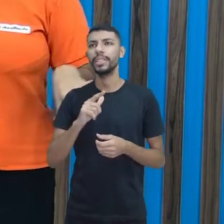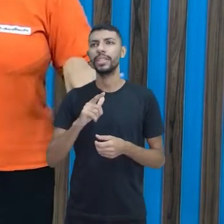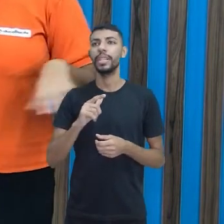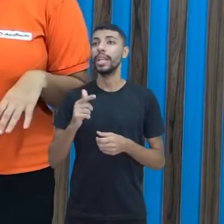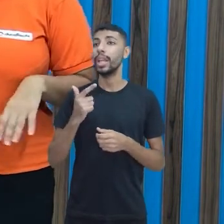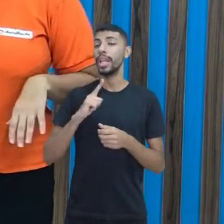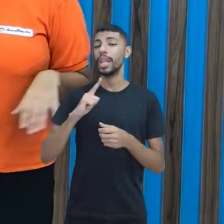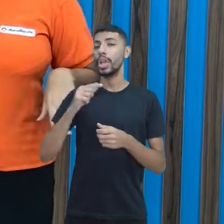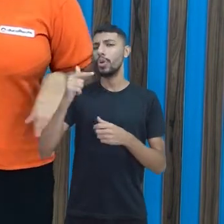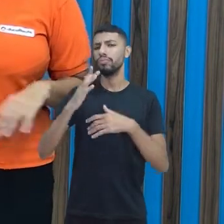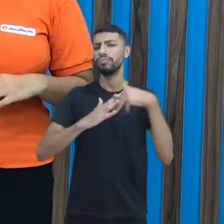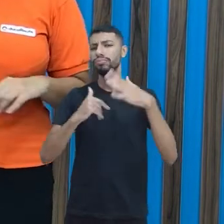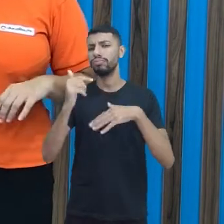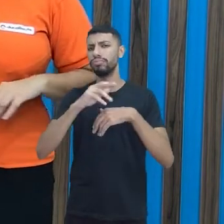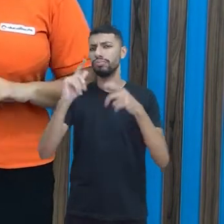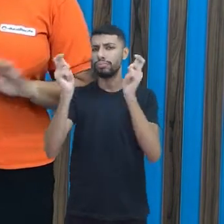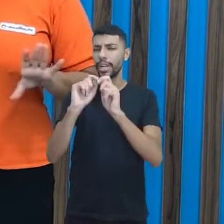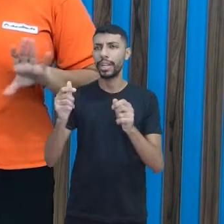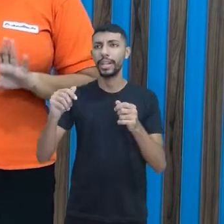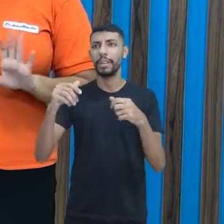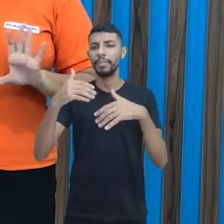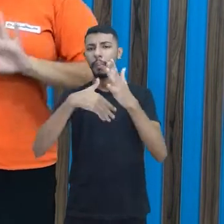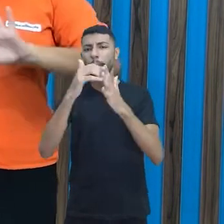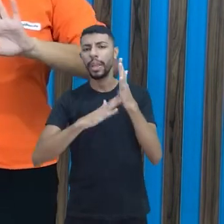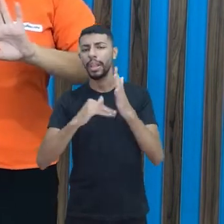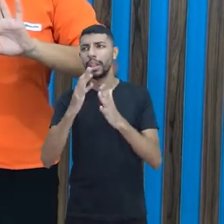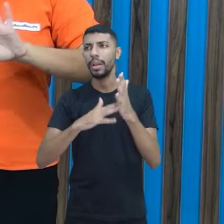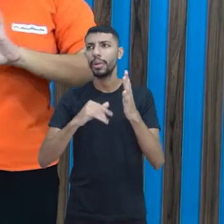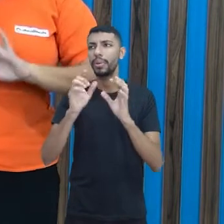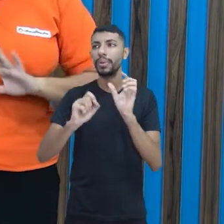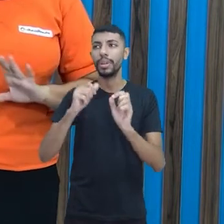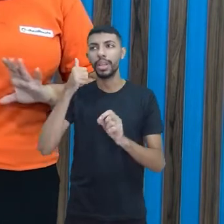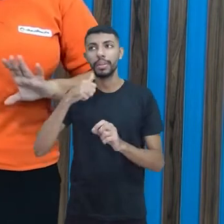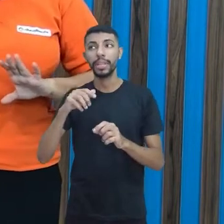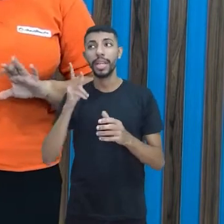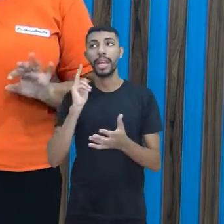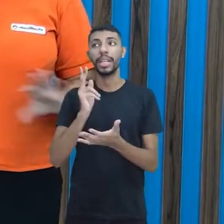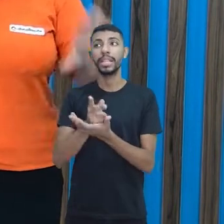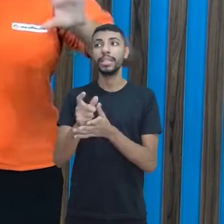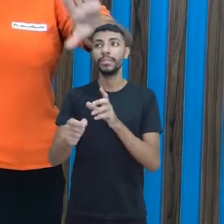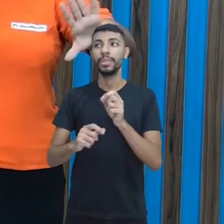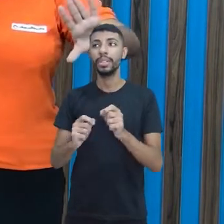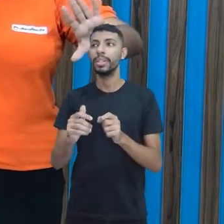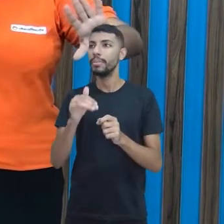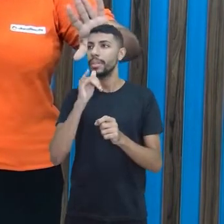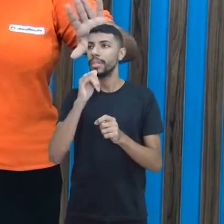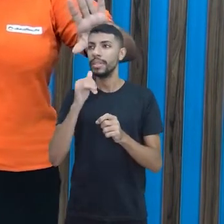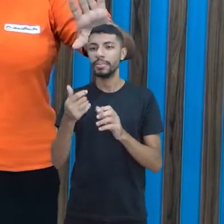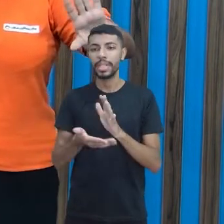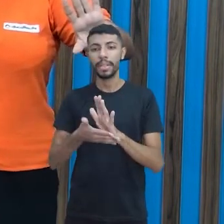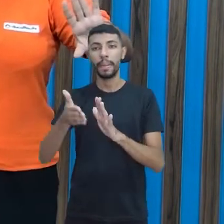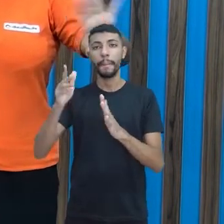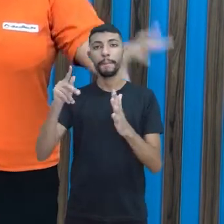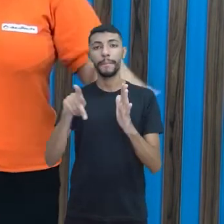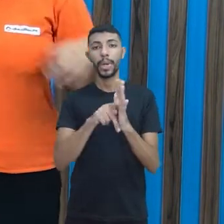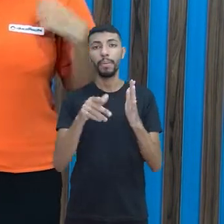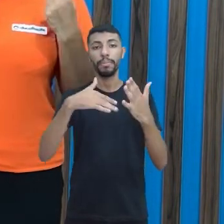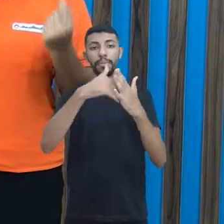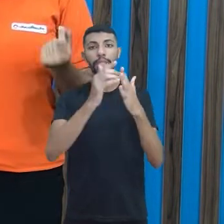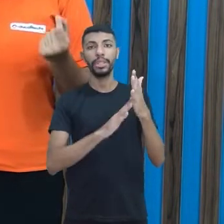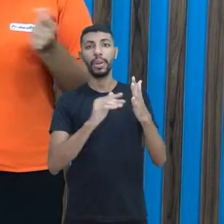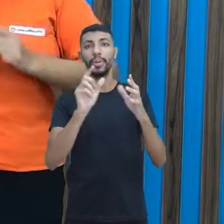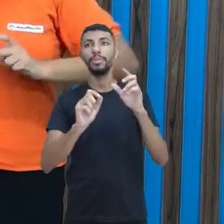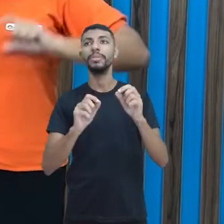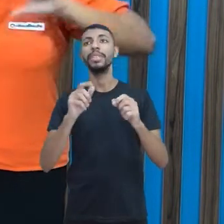podem também pesquisar, ele se pinta no reflexo de um espelho no fundo da tela. Então é quase uma